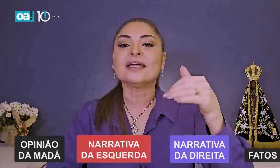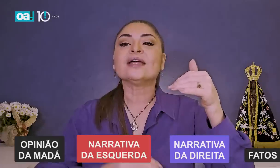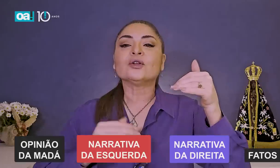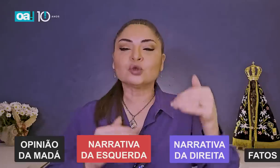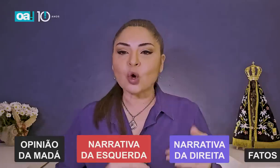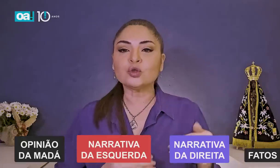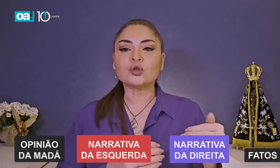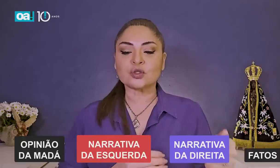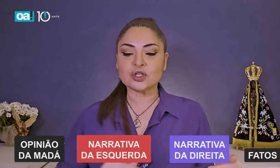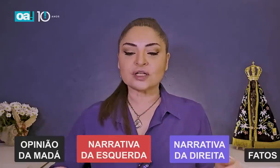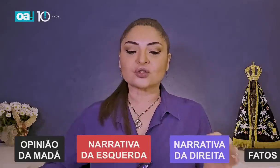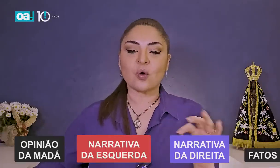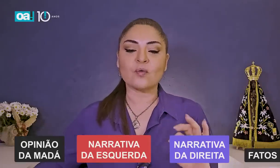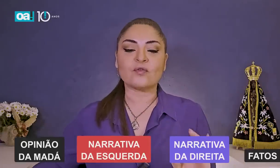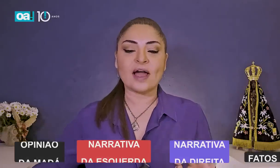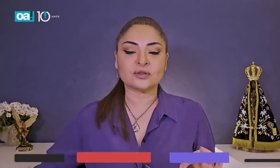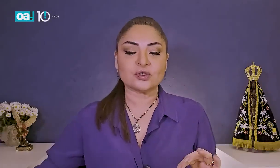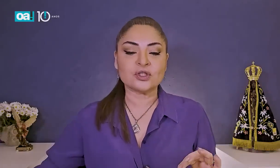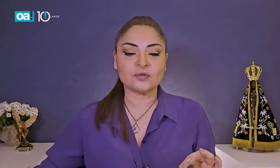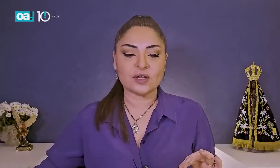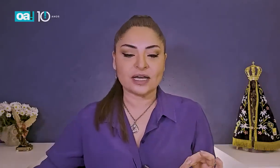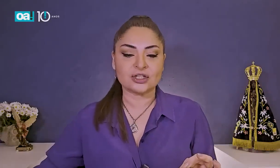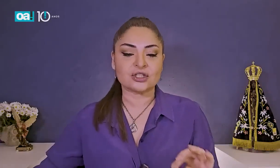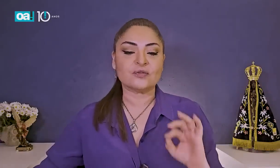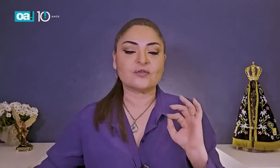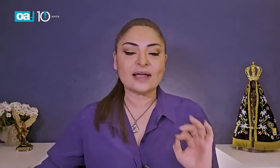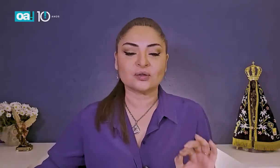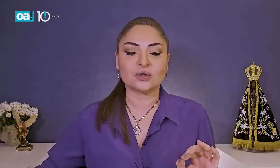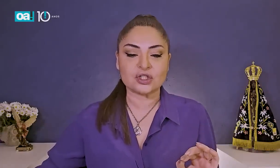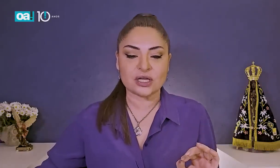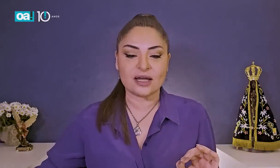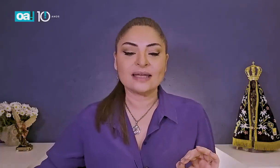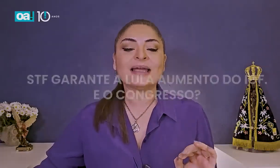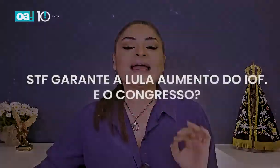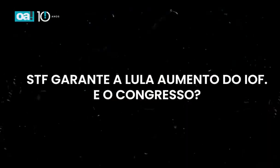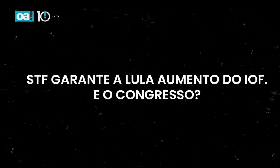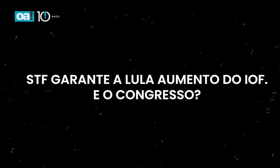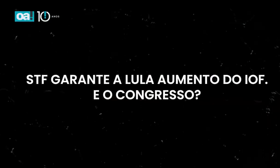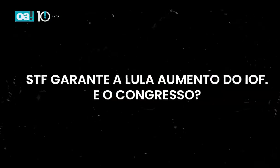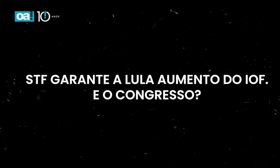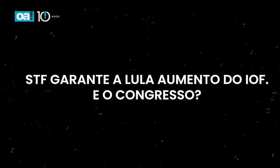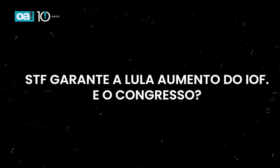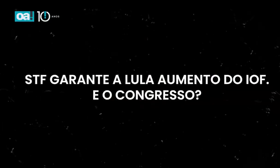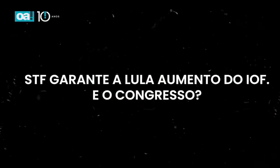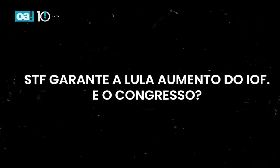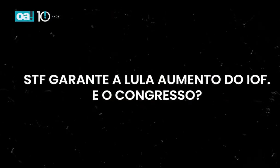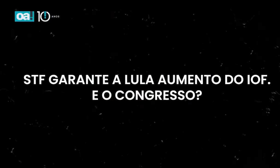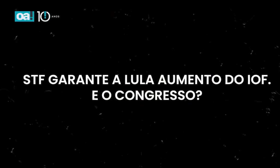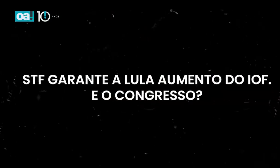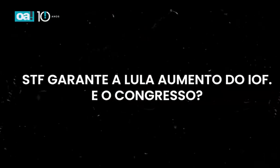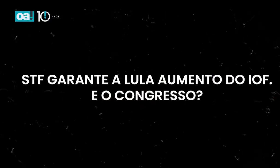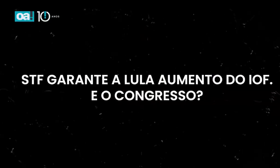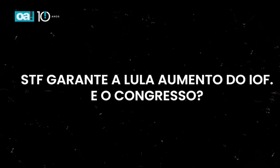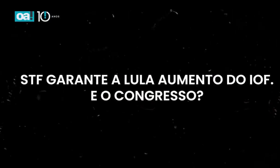direita? Todos os dias com um fato diferente. Fato do dia: STF